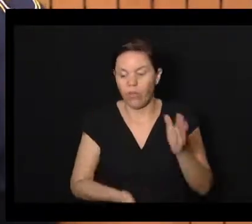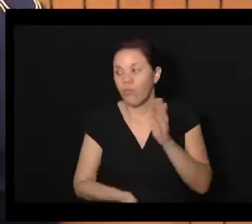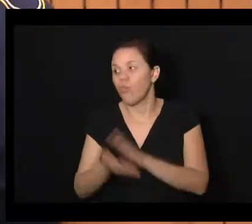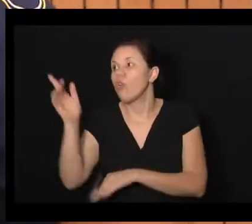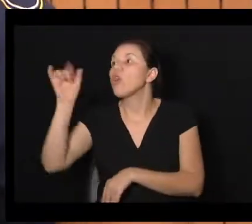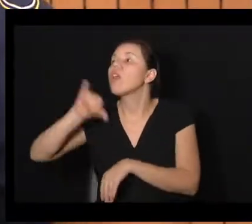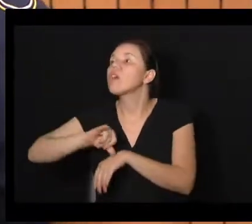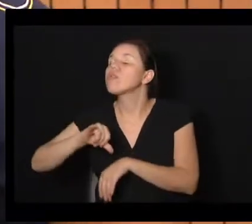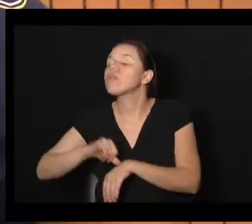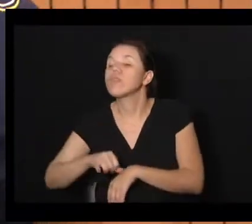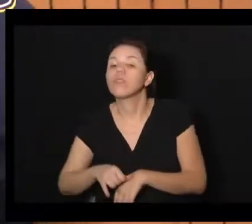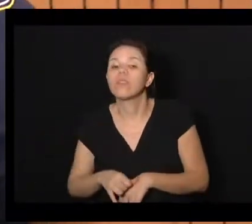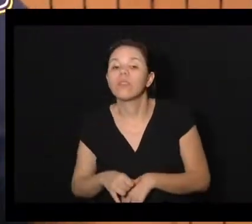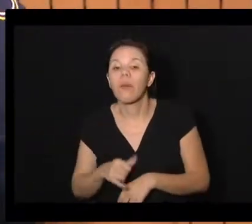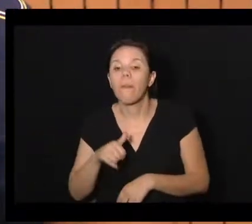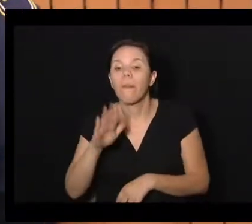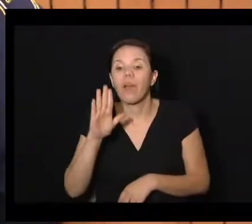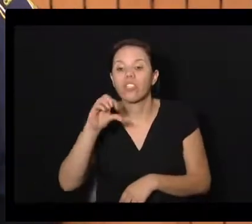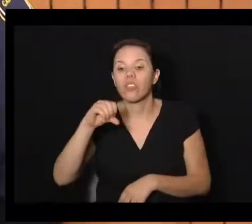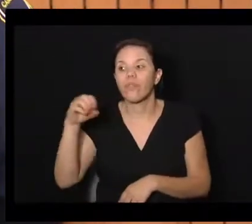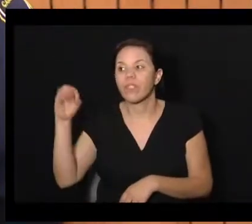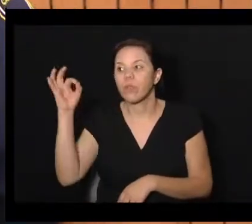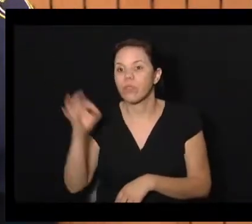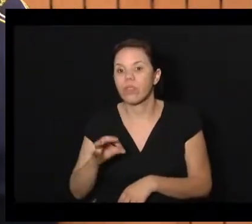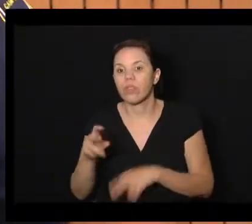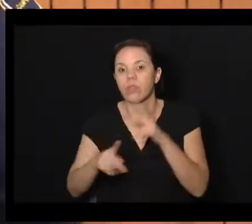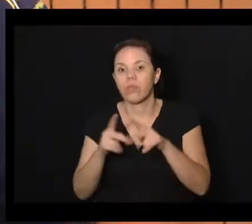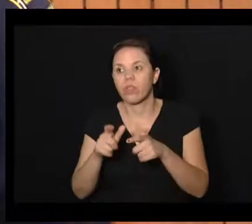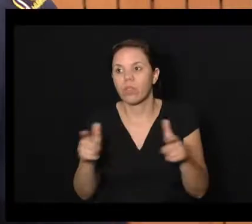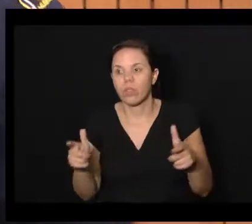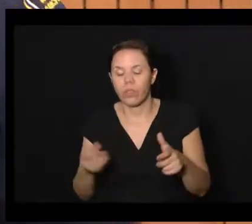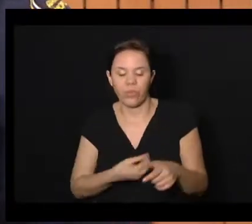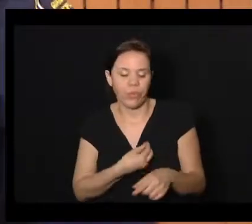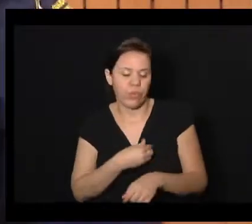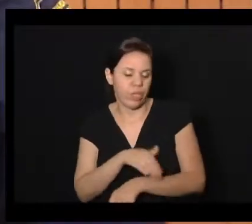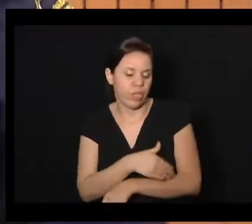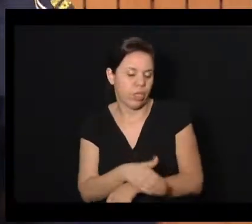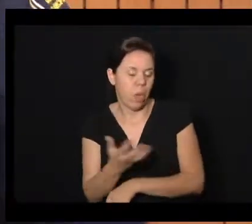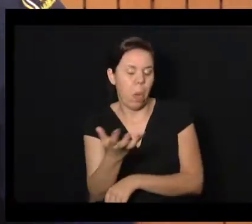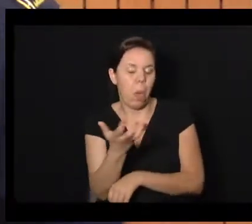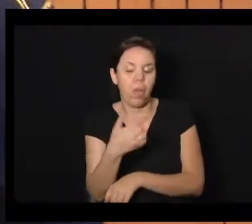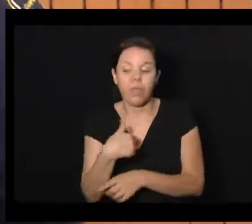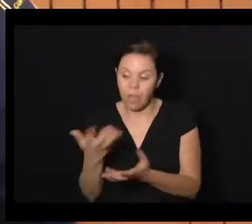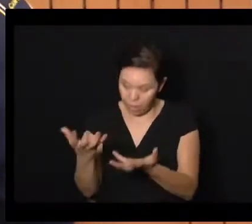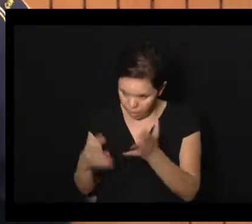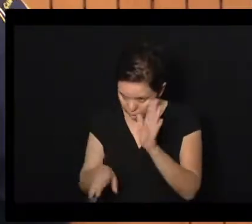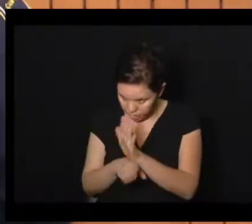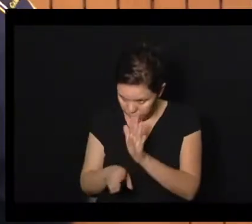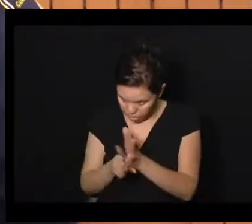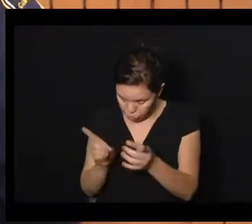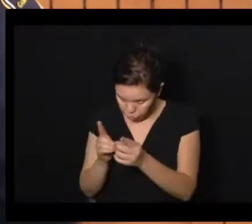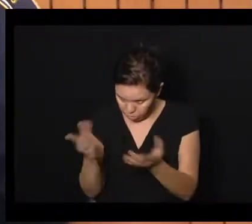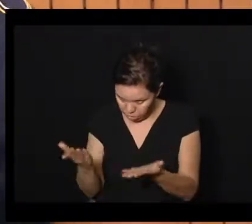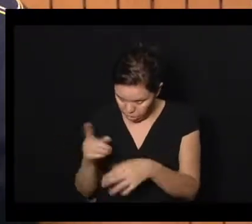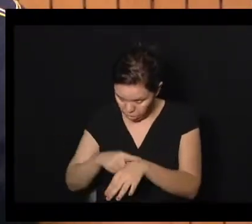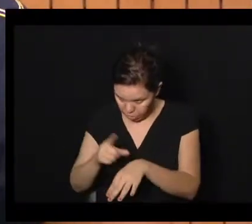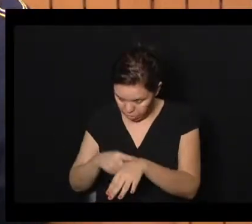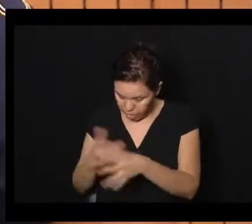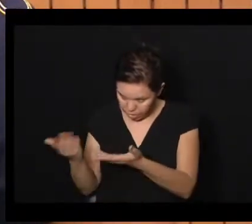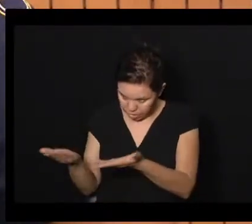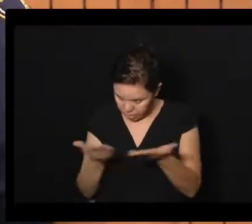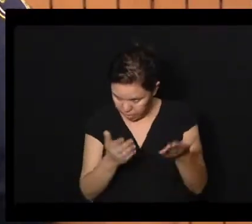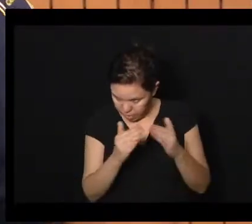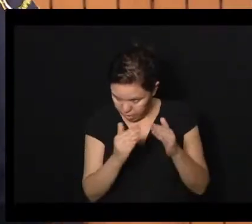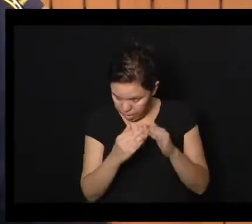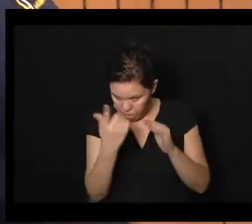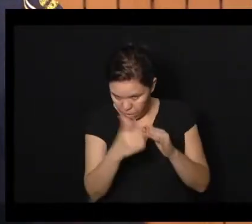centro mais de 90% da população em situação de rua se nós perguntamos se ela quer um atendimento naquele momento que é ser acolhida